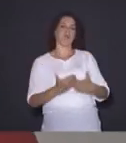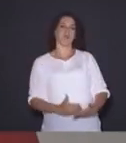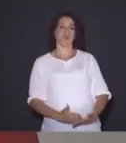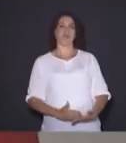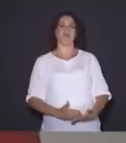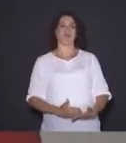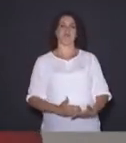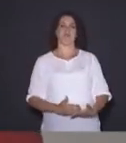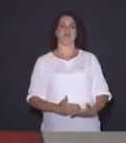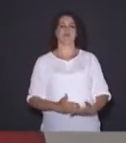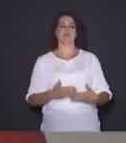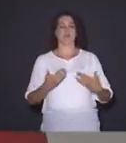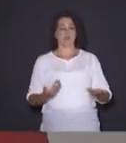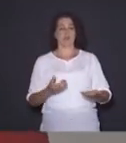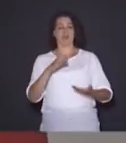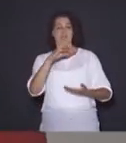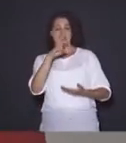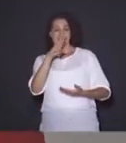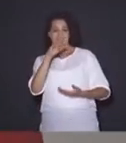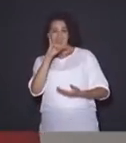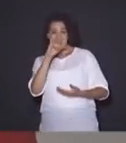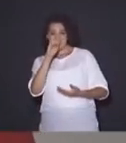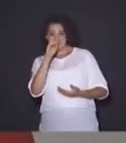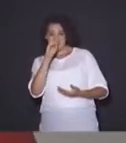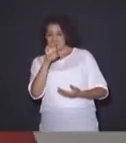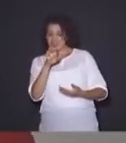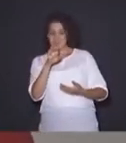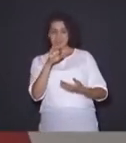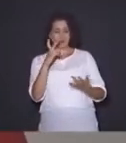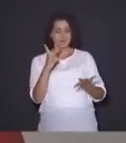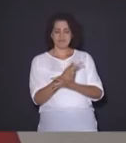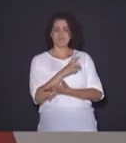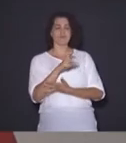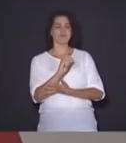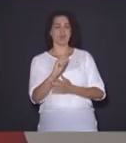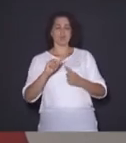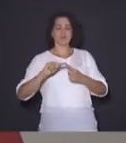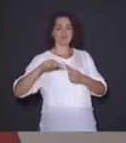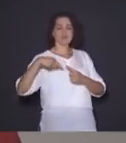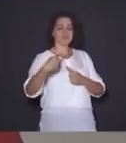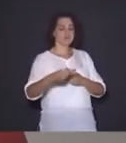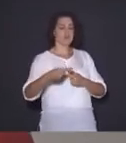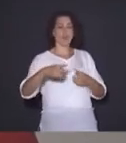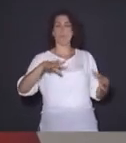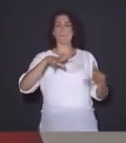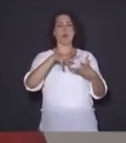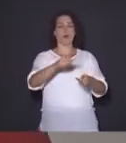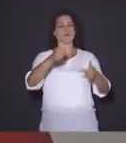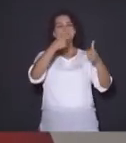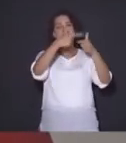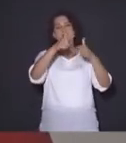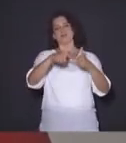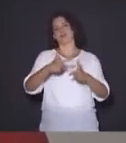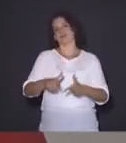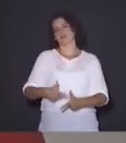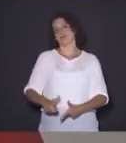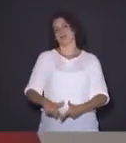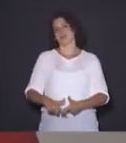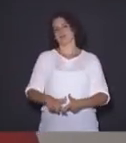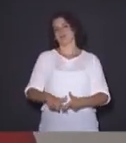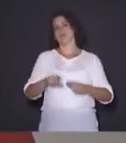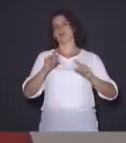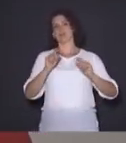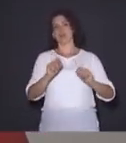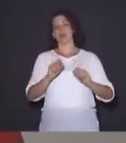crise gerou uma série de conseqüências o mundo foram eliminados mais